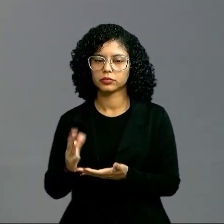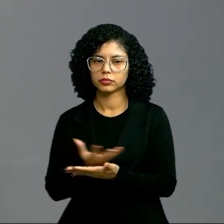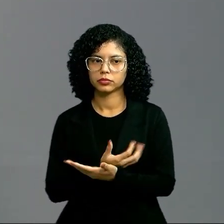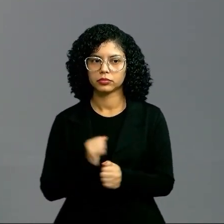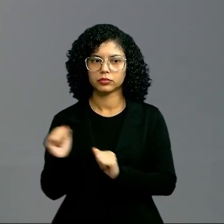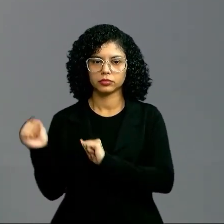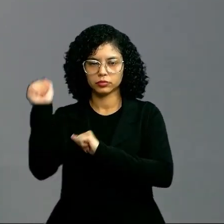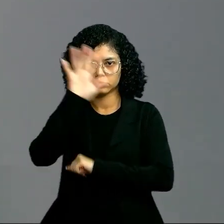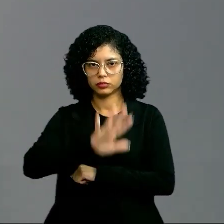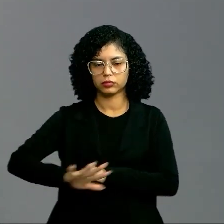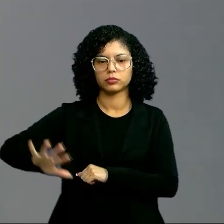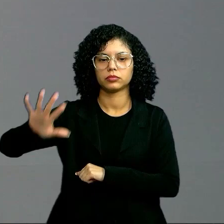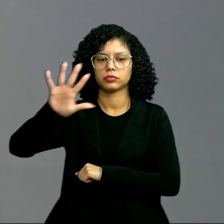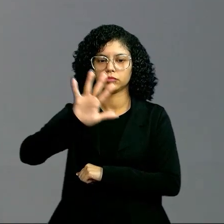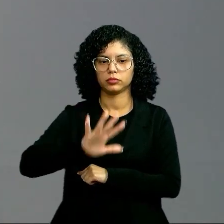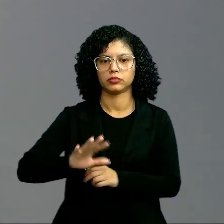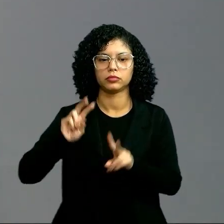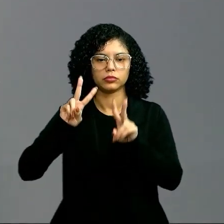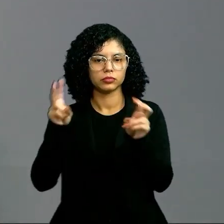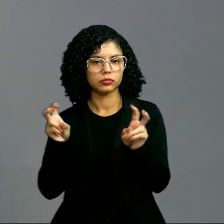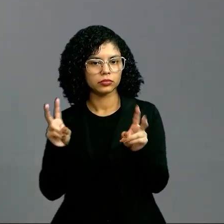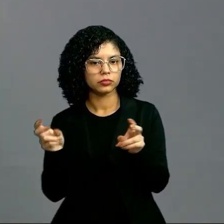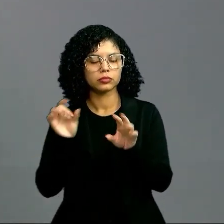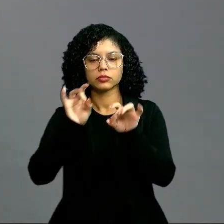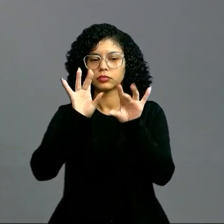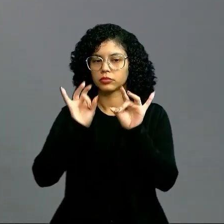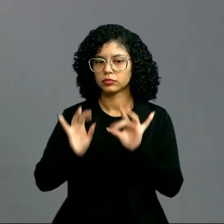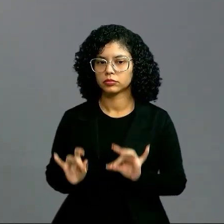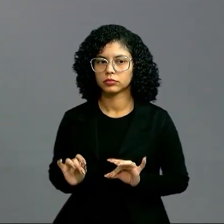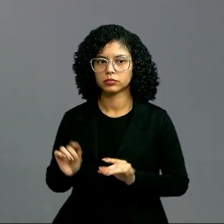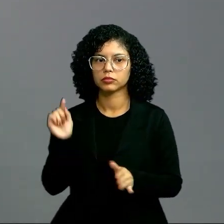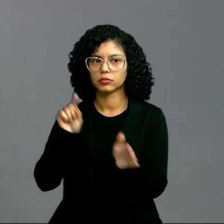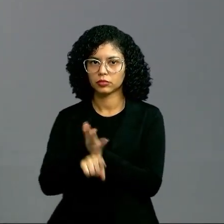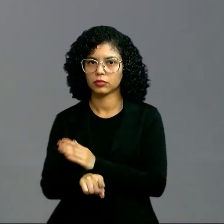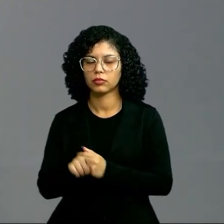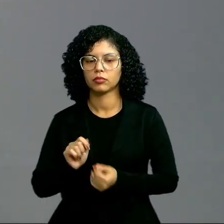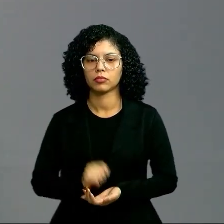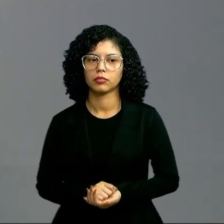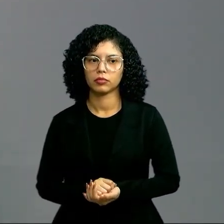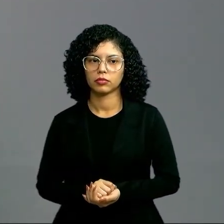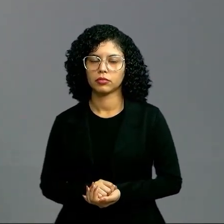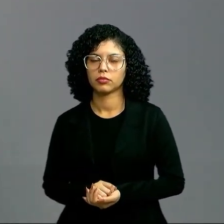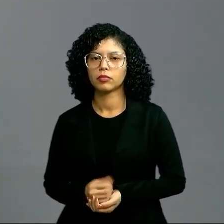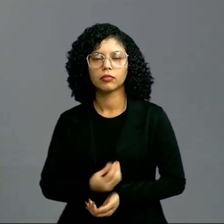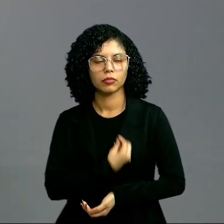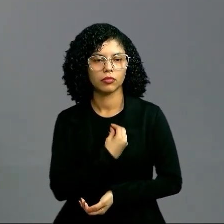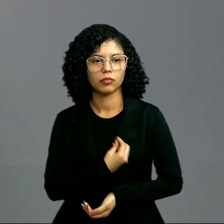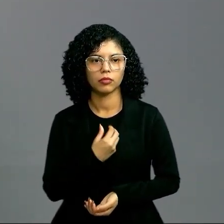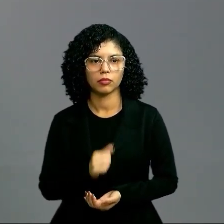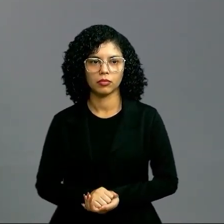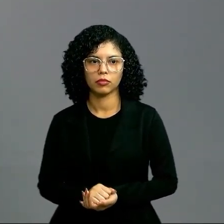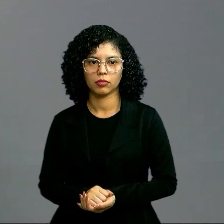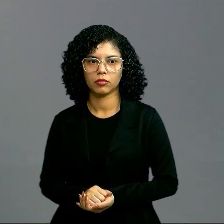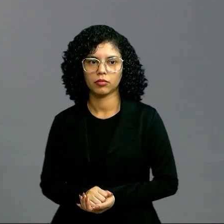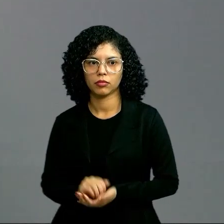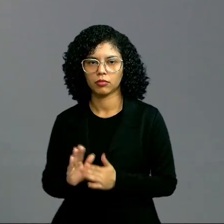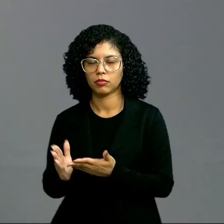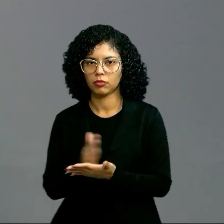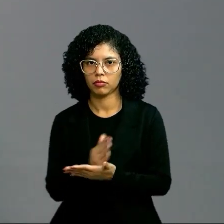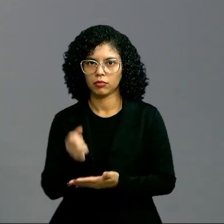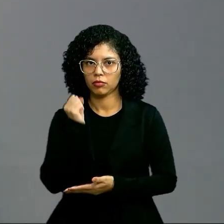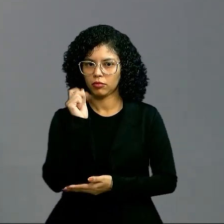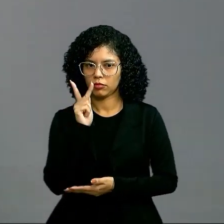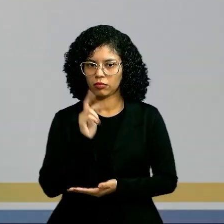apanhado geral, um pouco sintético, e vamos para as questões presentes lá nos livros de